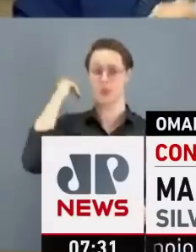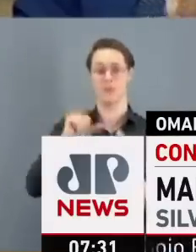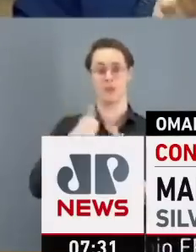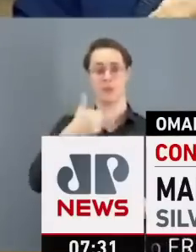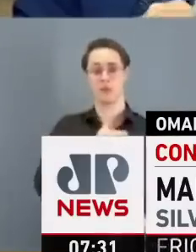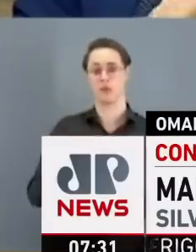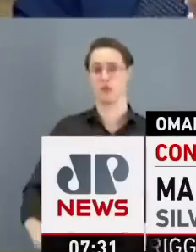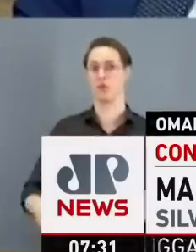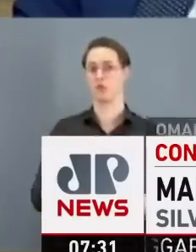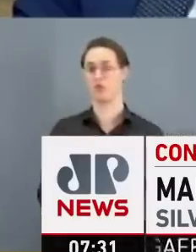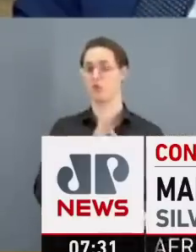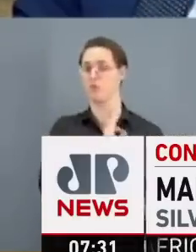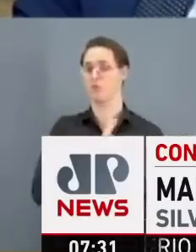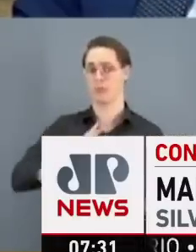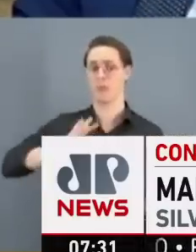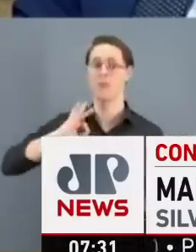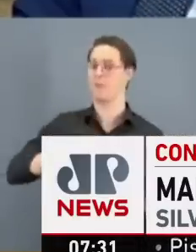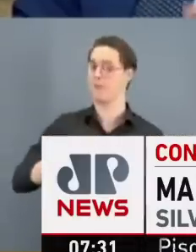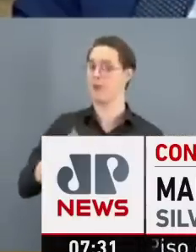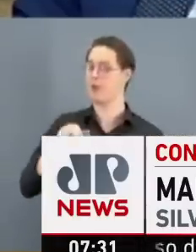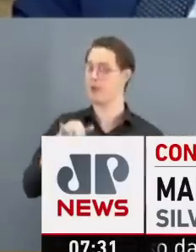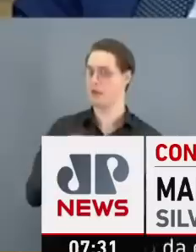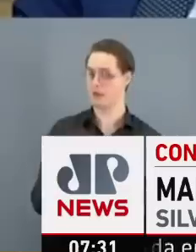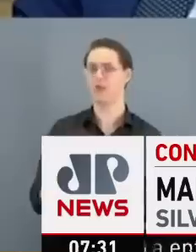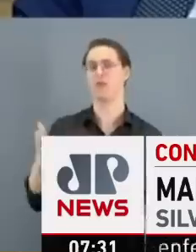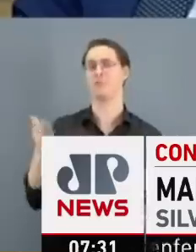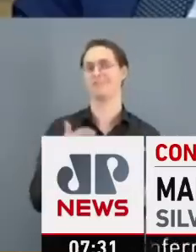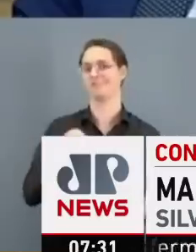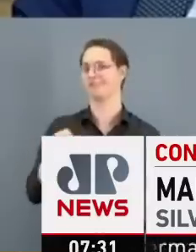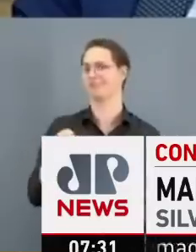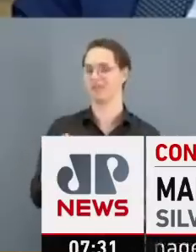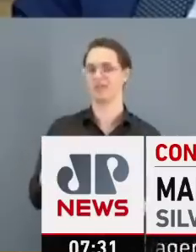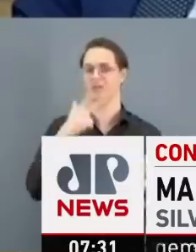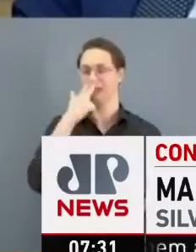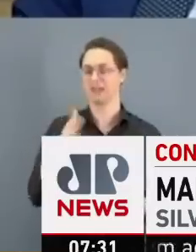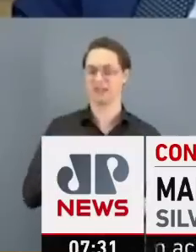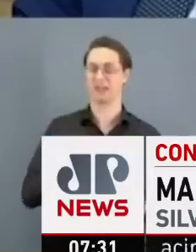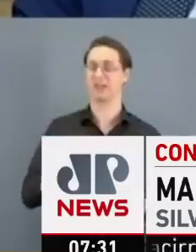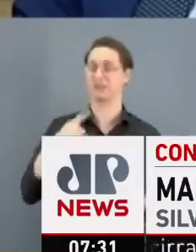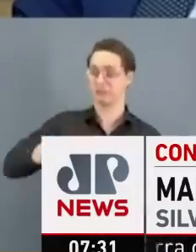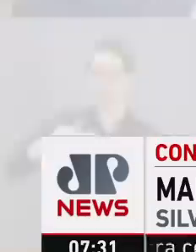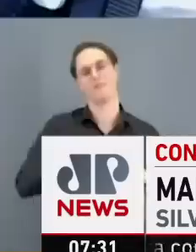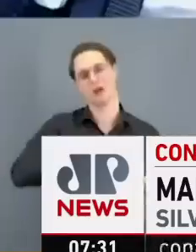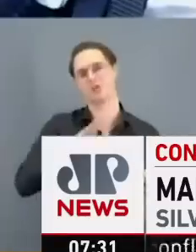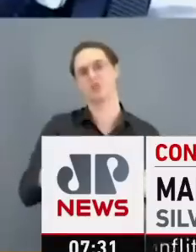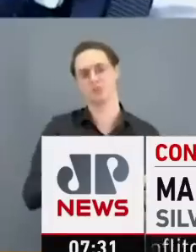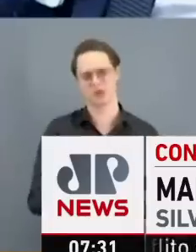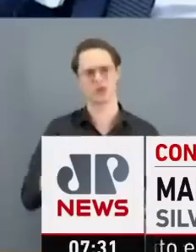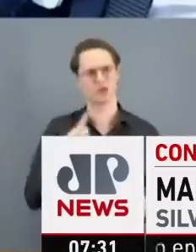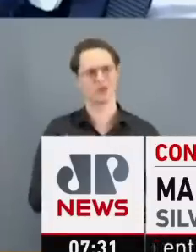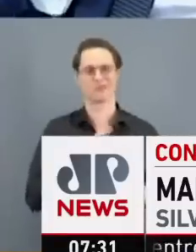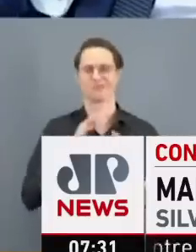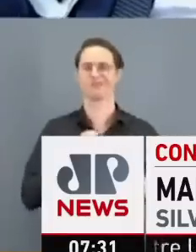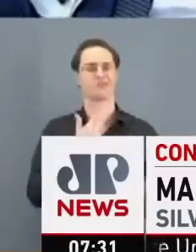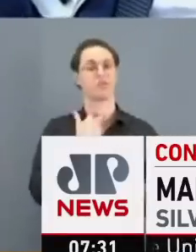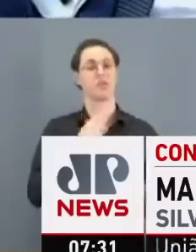com a senhora Marina Silva, tá certo? E esse calo não tinha bolha. Agora esse calo vai ter bolha. Nós temos que ter um